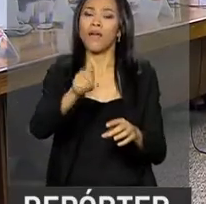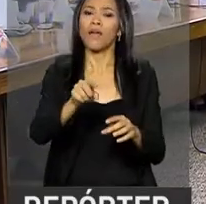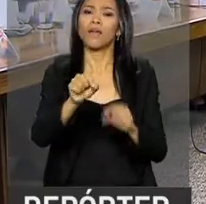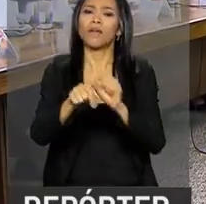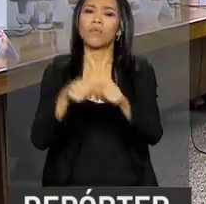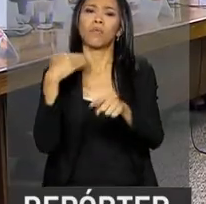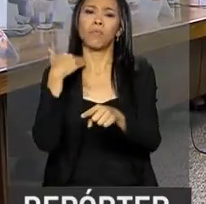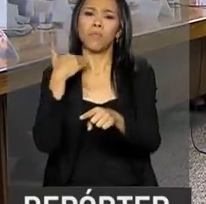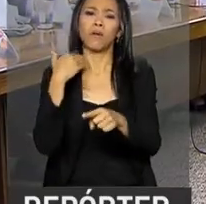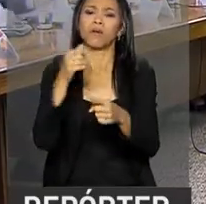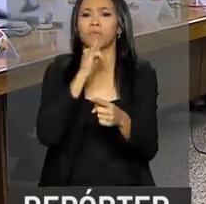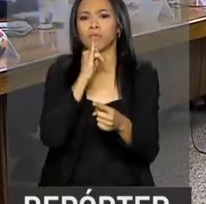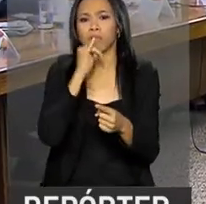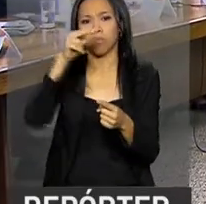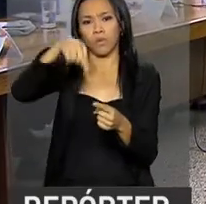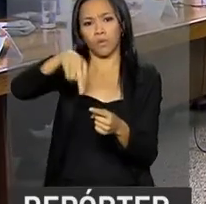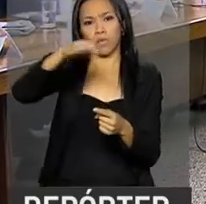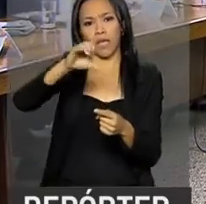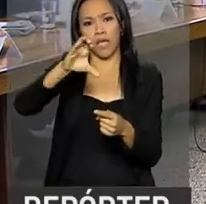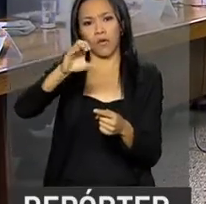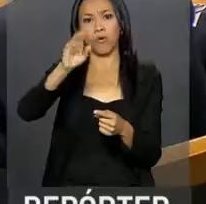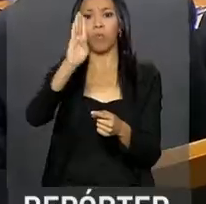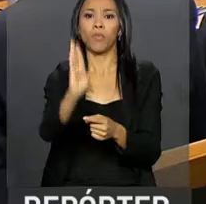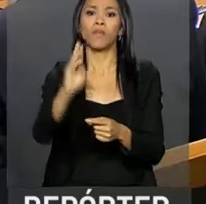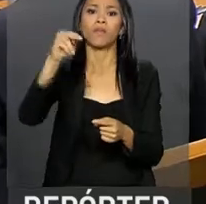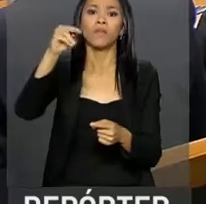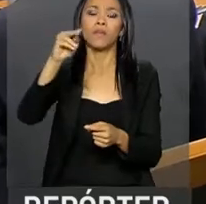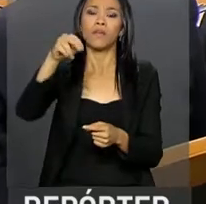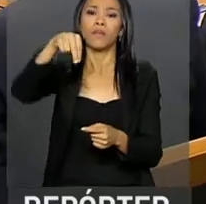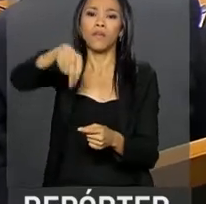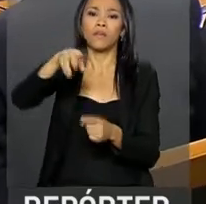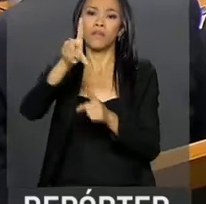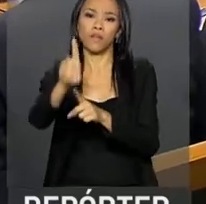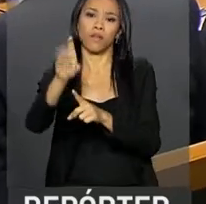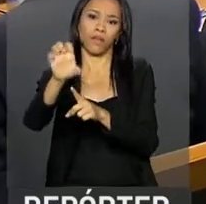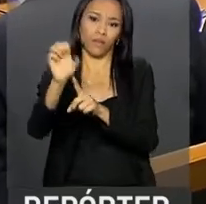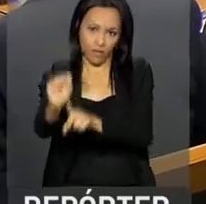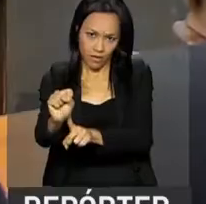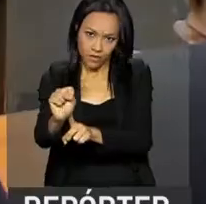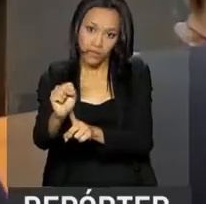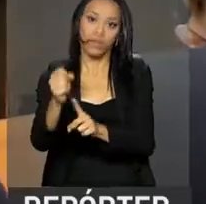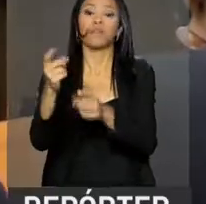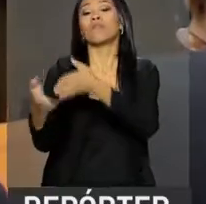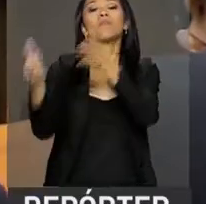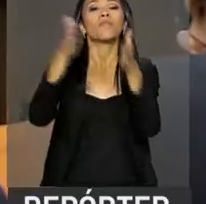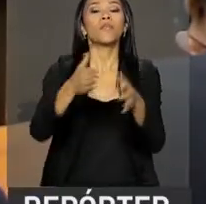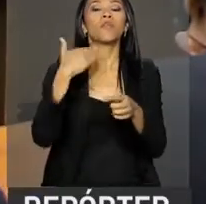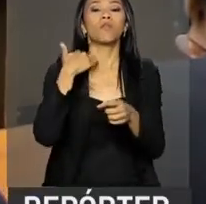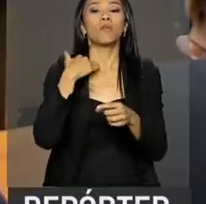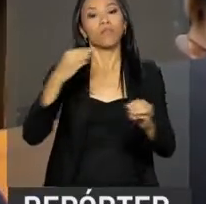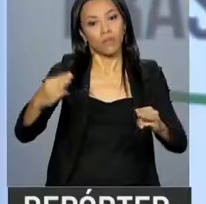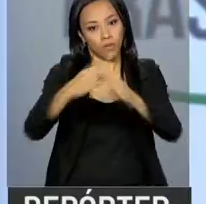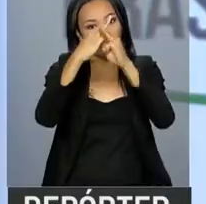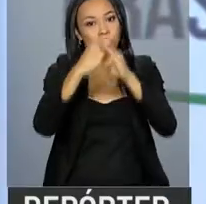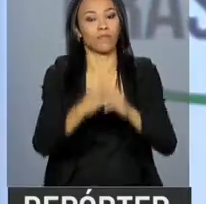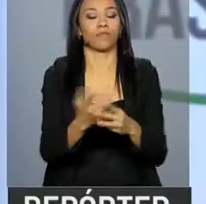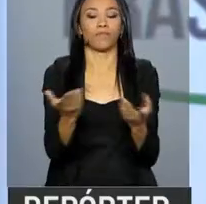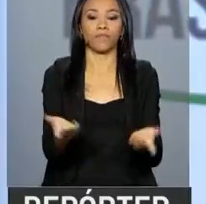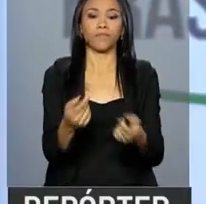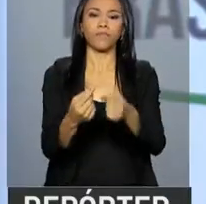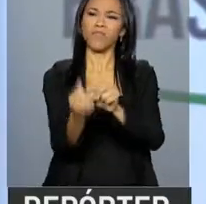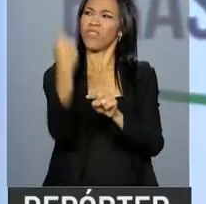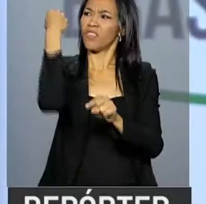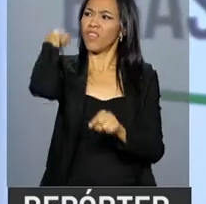como o banco nacional de desenvolvimento econômico e social bnds e caixa econômica federal desde